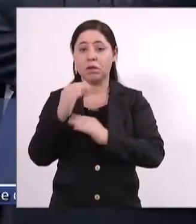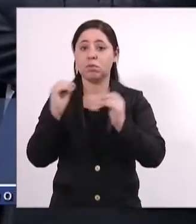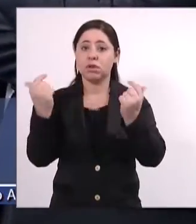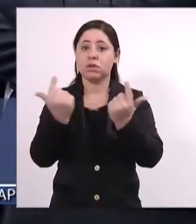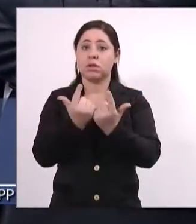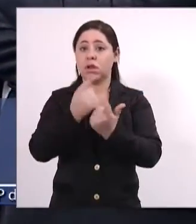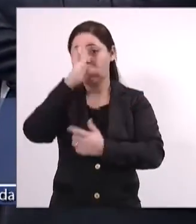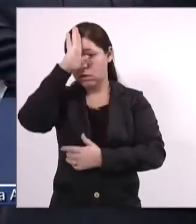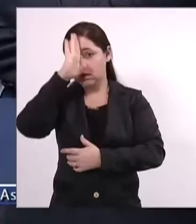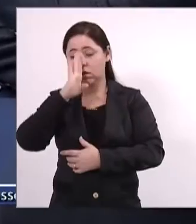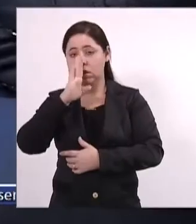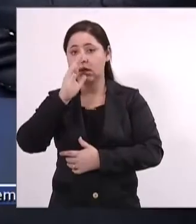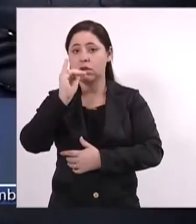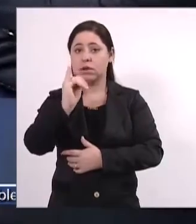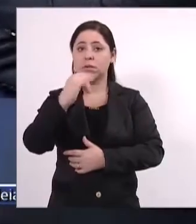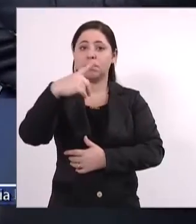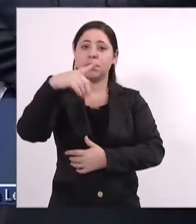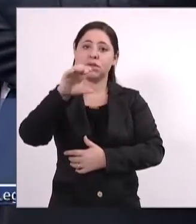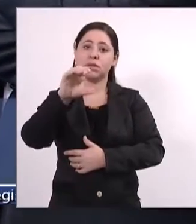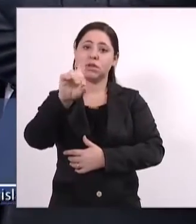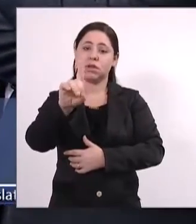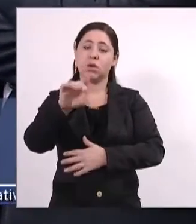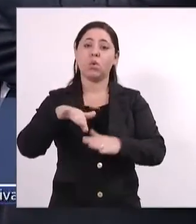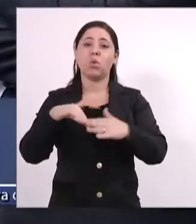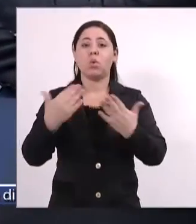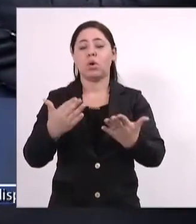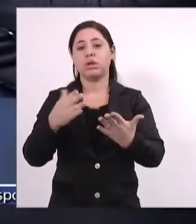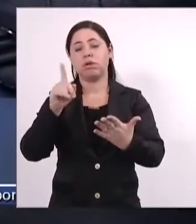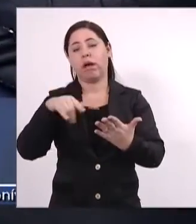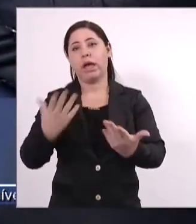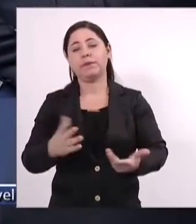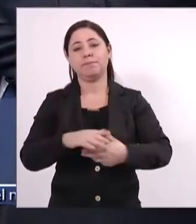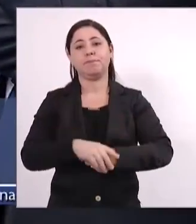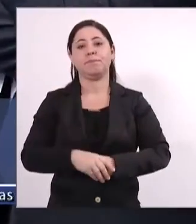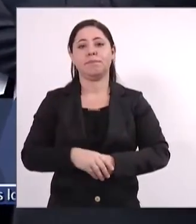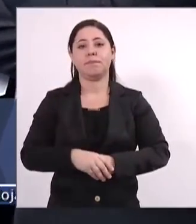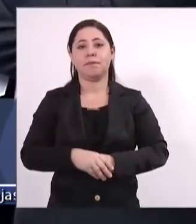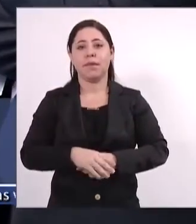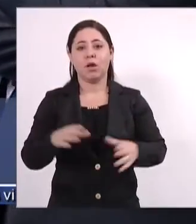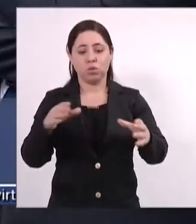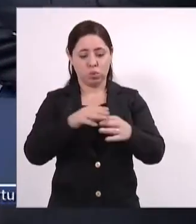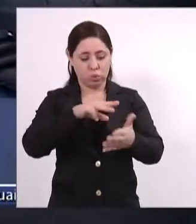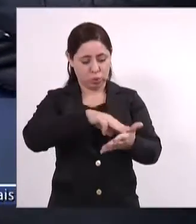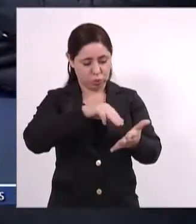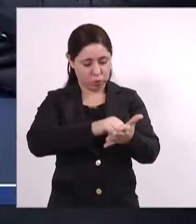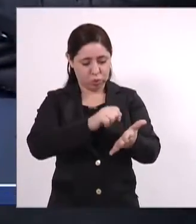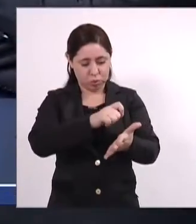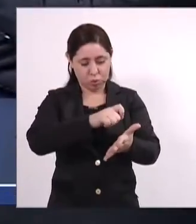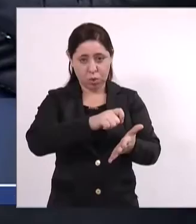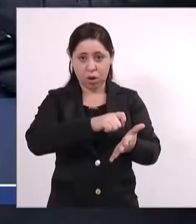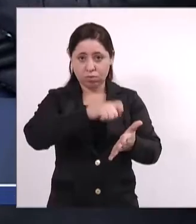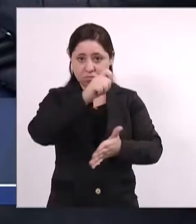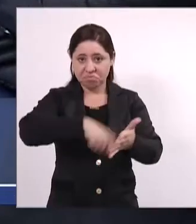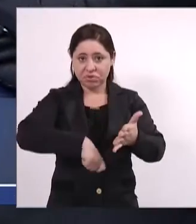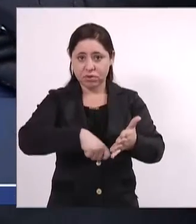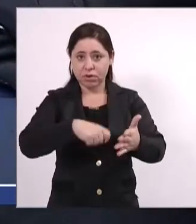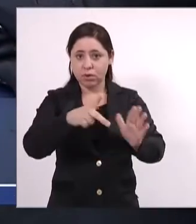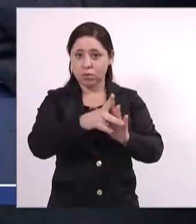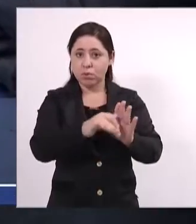também a isenção do ITCD quando para essa regularização desses